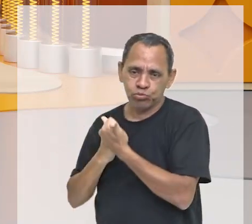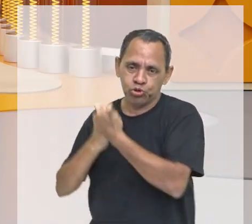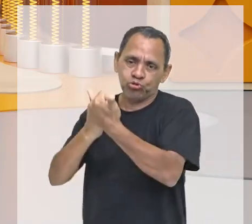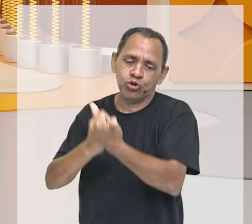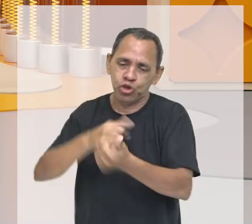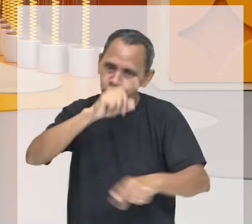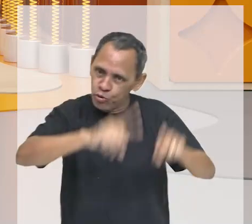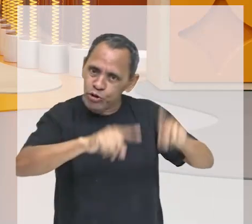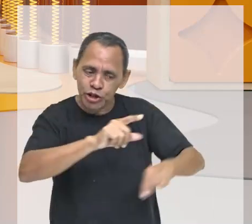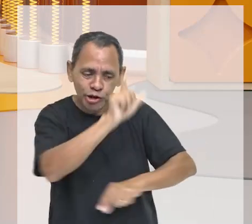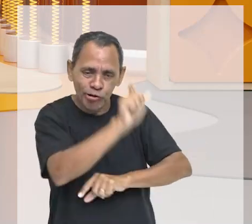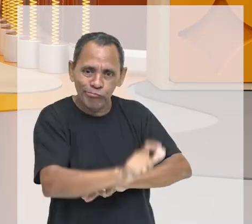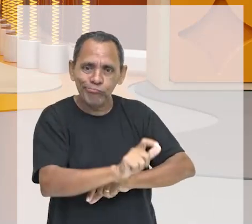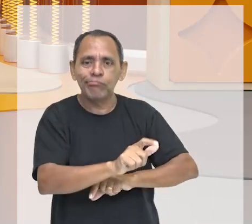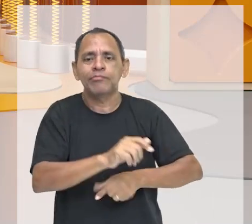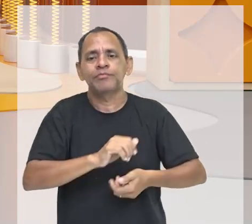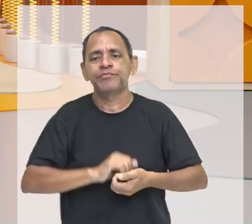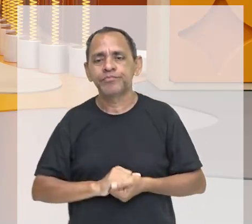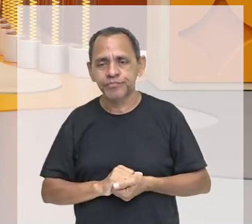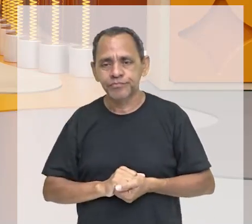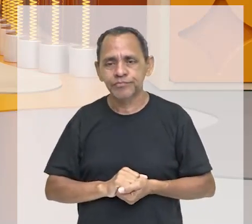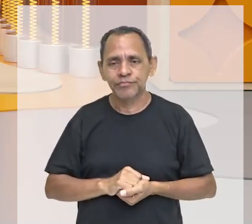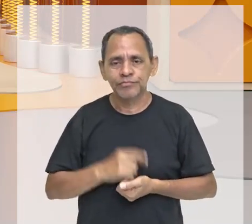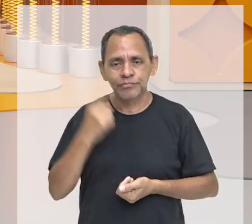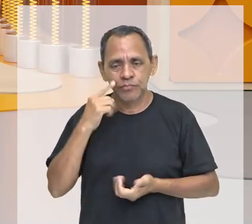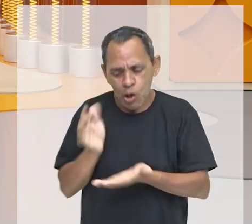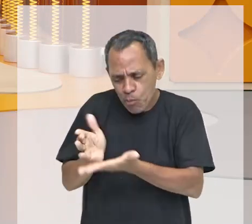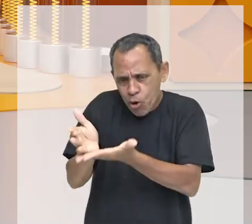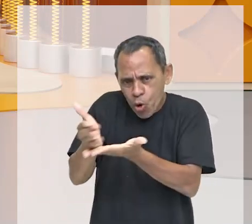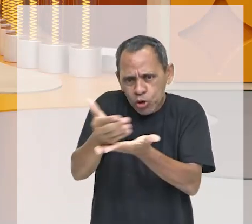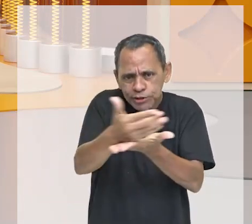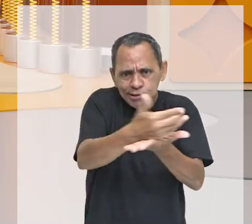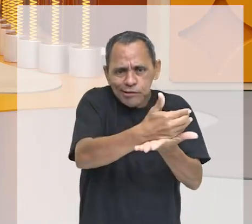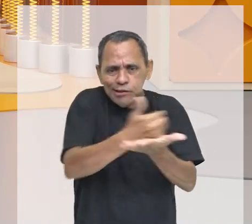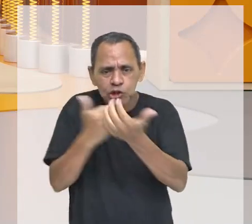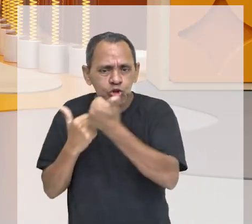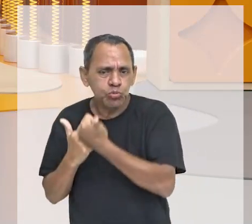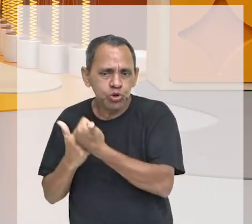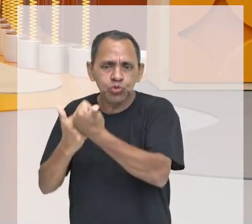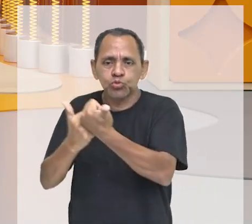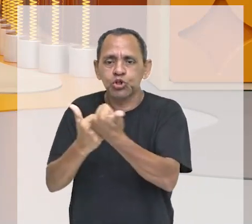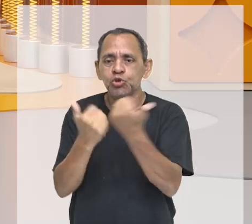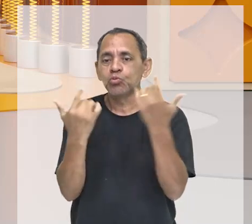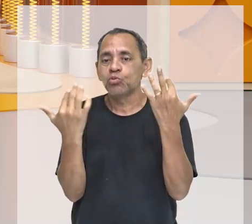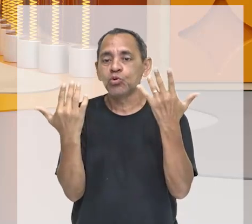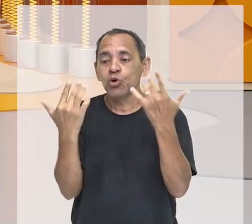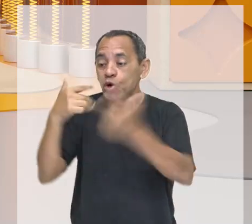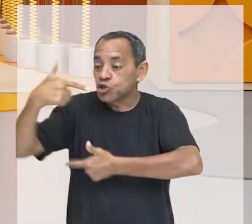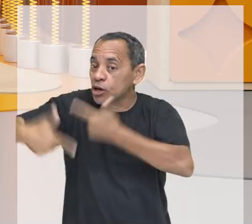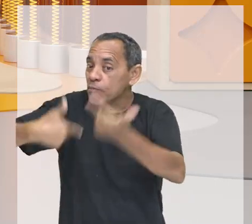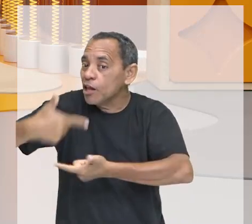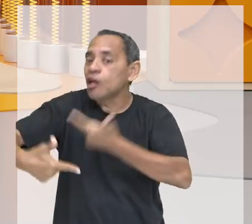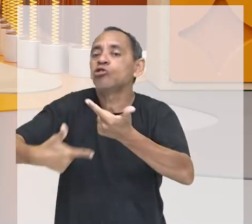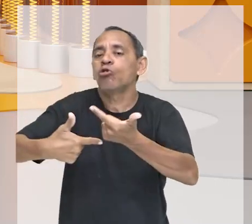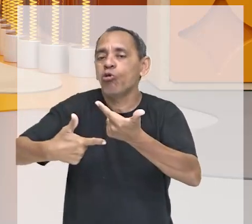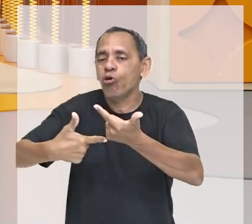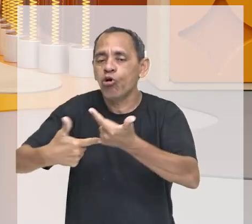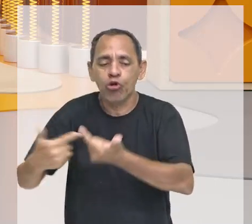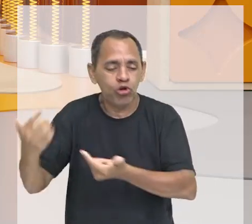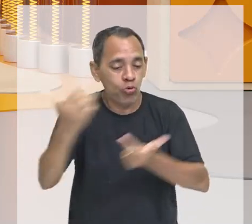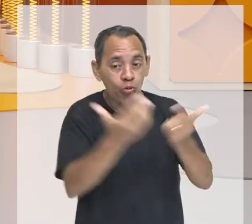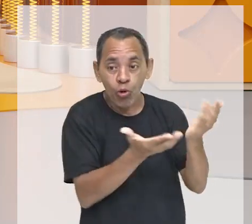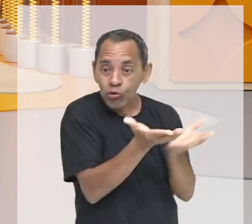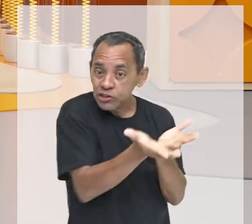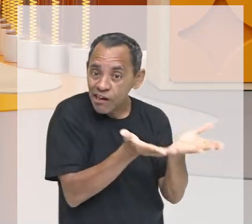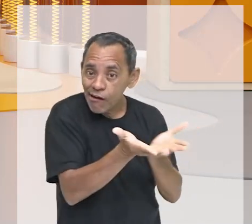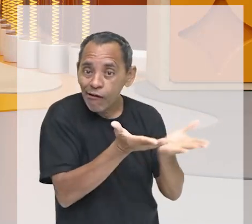uma colheitadeira faz aí em termos de substituição de mão de obra por serviço mecanizado, tudo